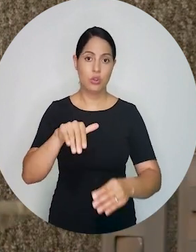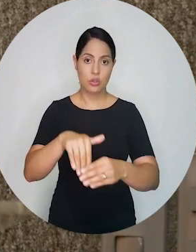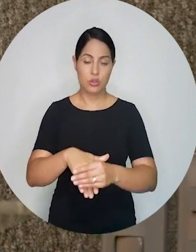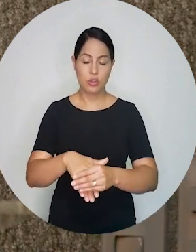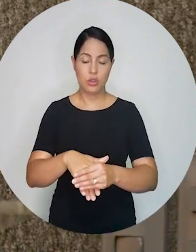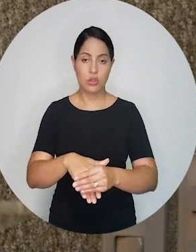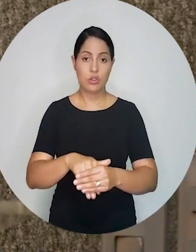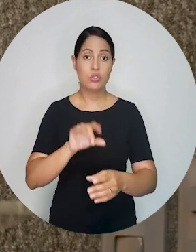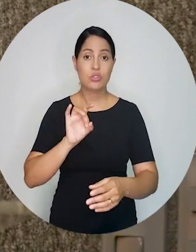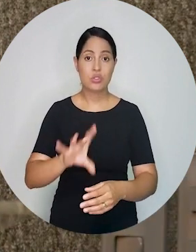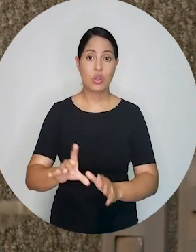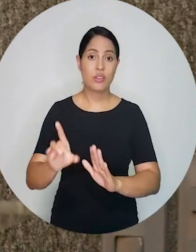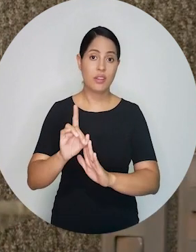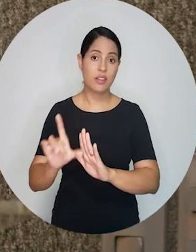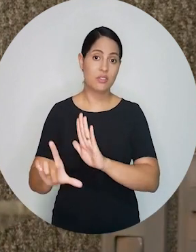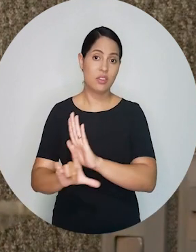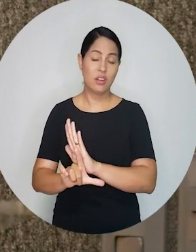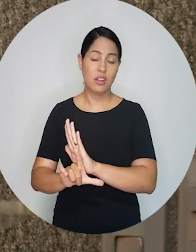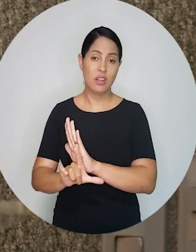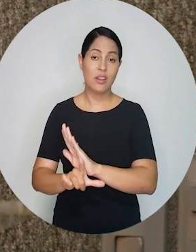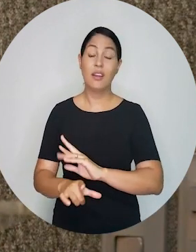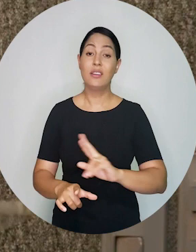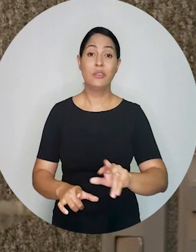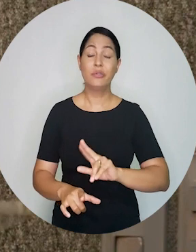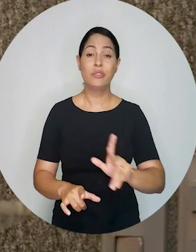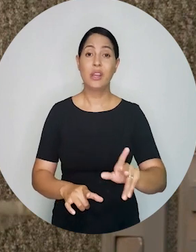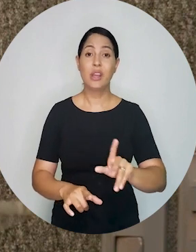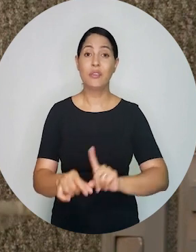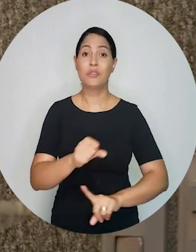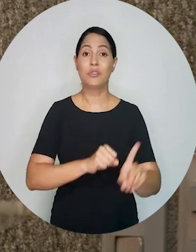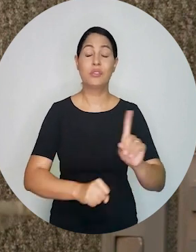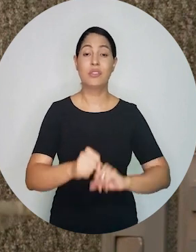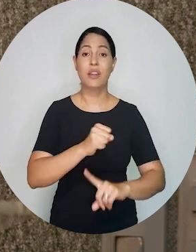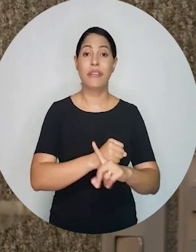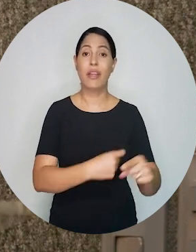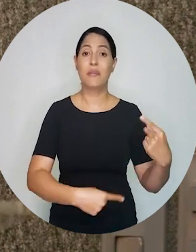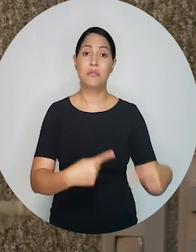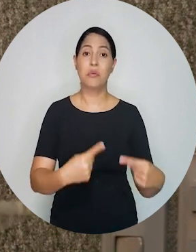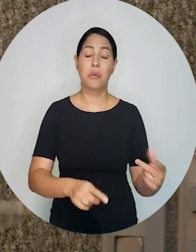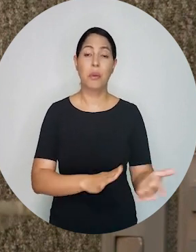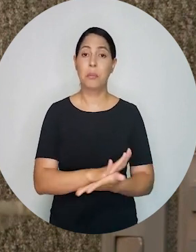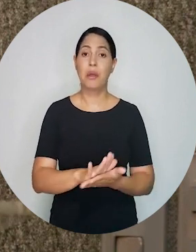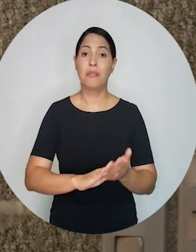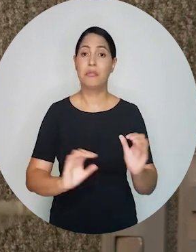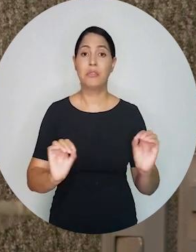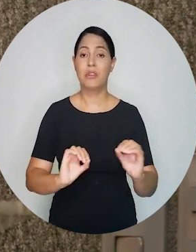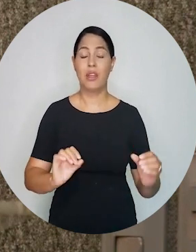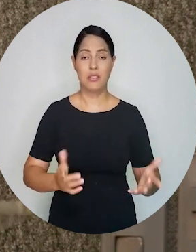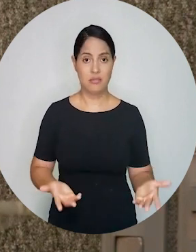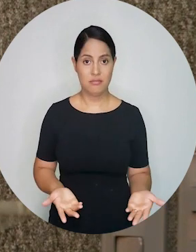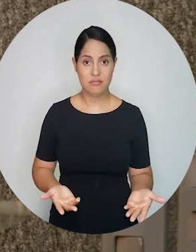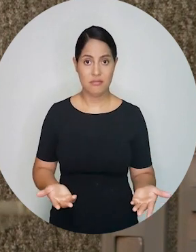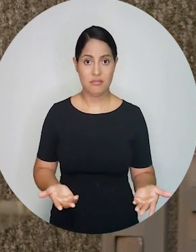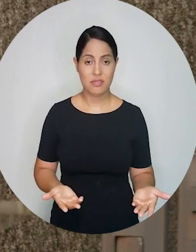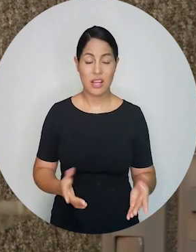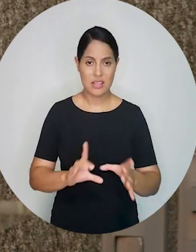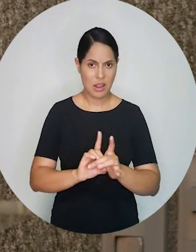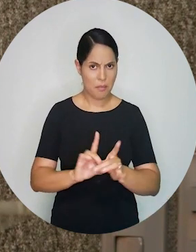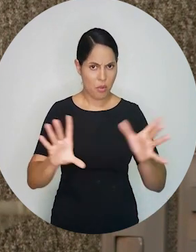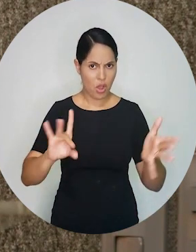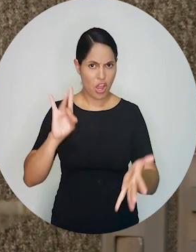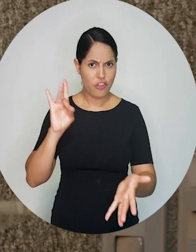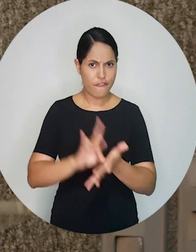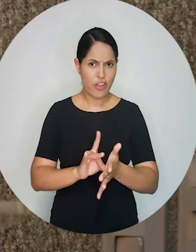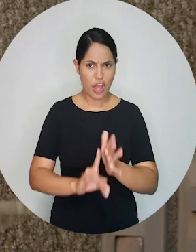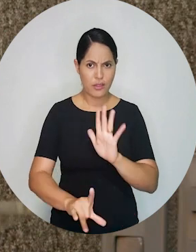passou pelo forno, pela forja do Poder Legislativo, ele é um decreto-lei, portanto, não passou pelo